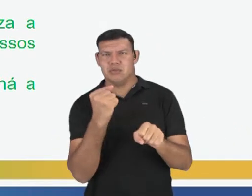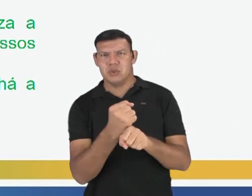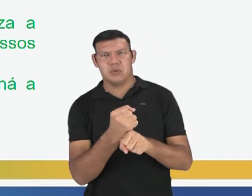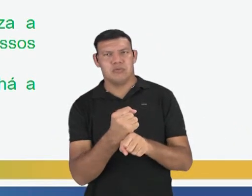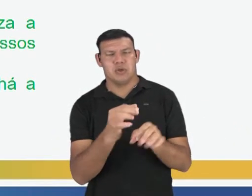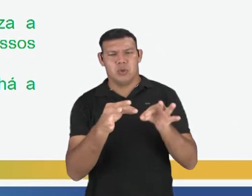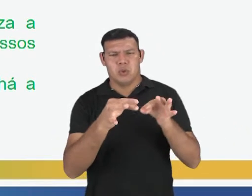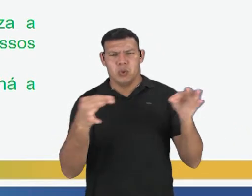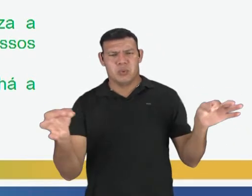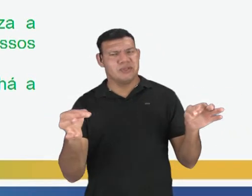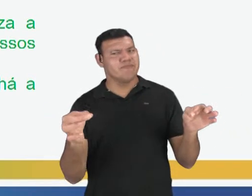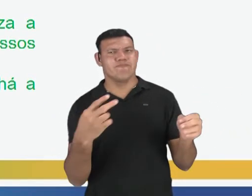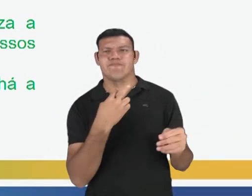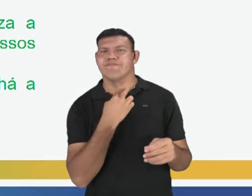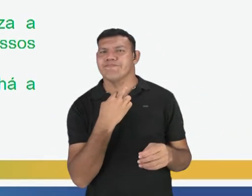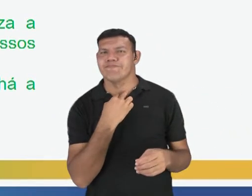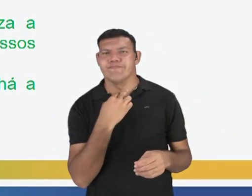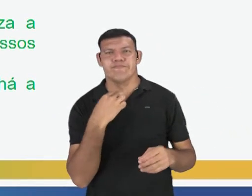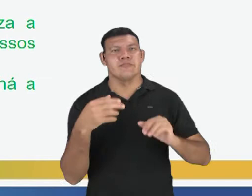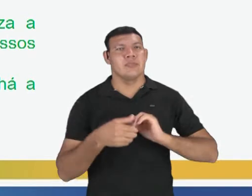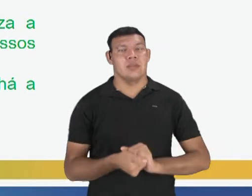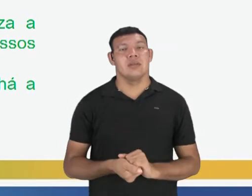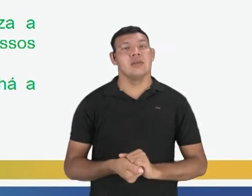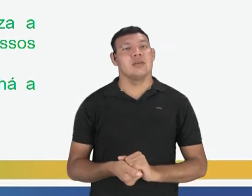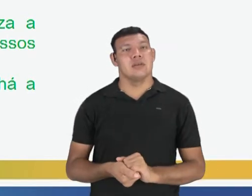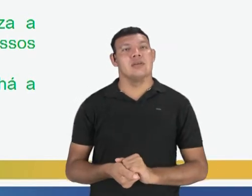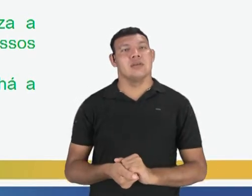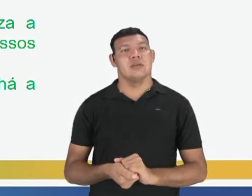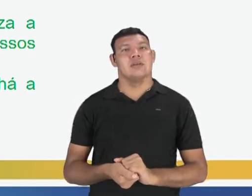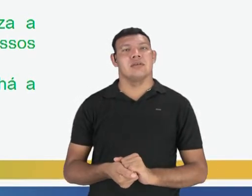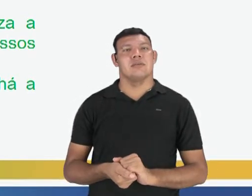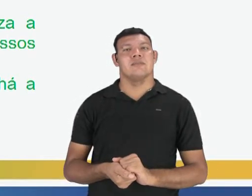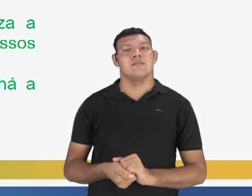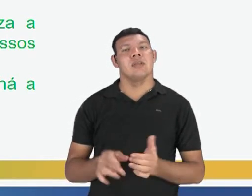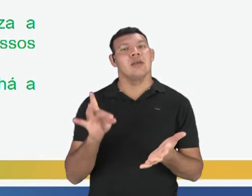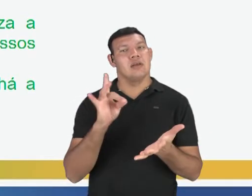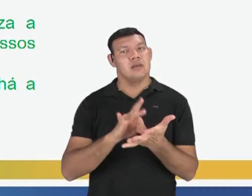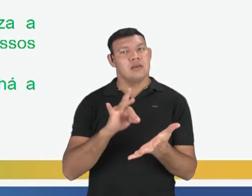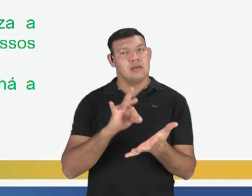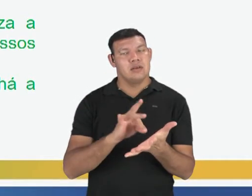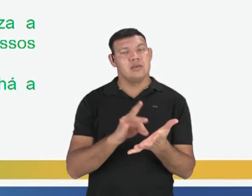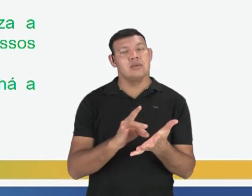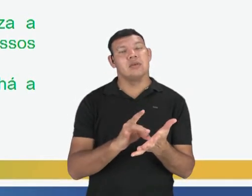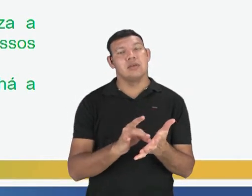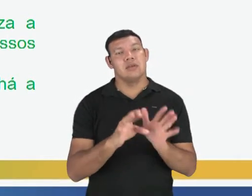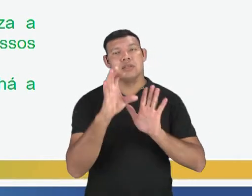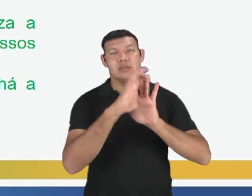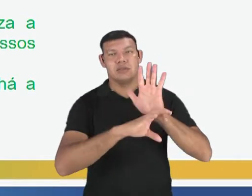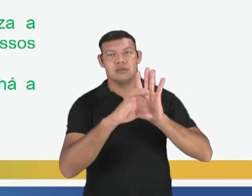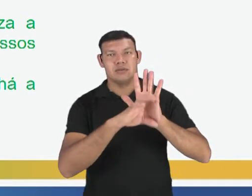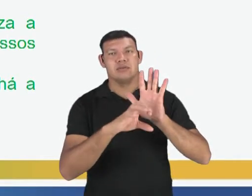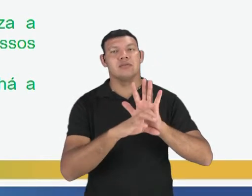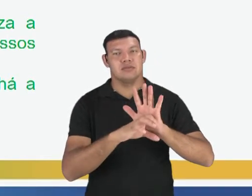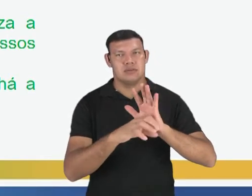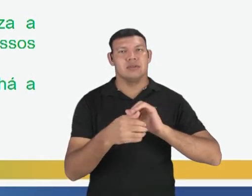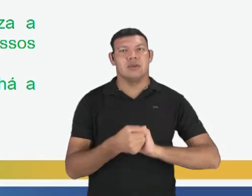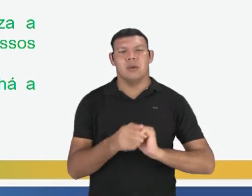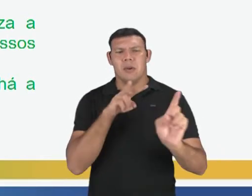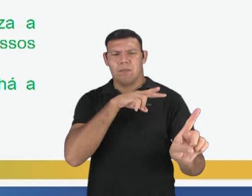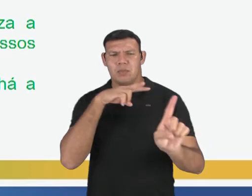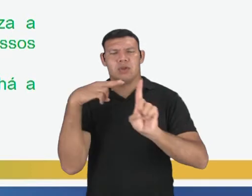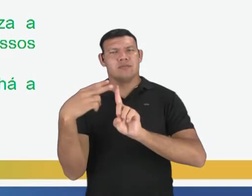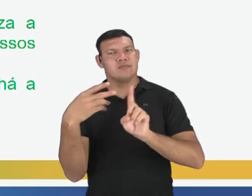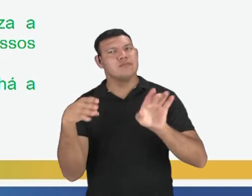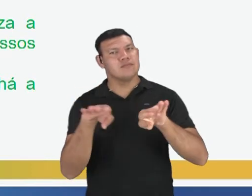tá bom? Então, da realidade em relação aos nossos esquemas conceituais ou crenças ou ponto de vista.